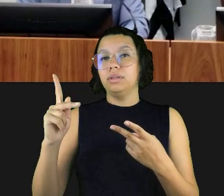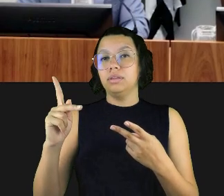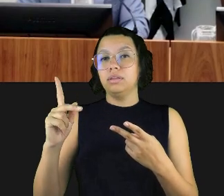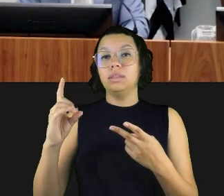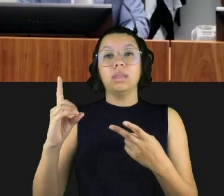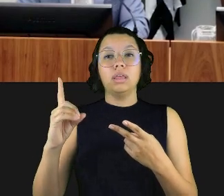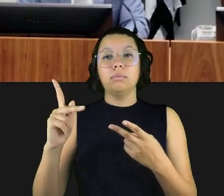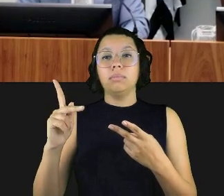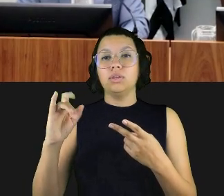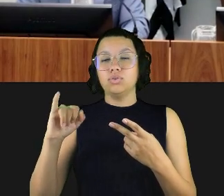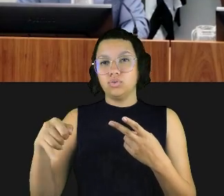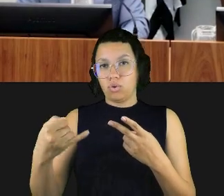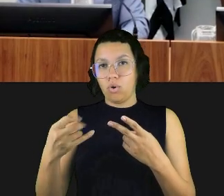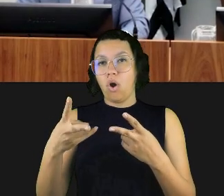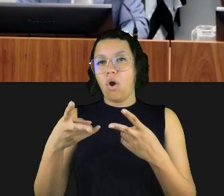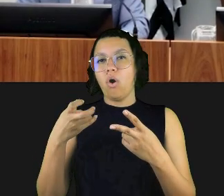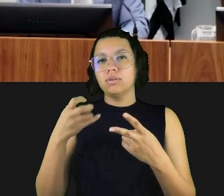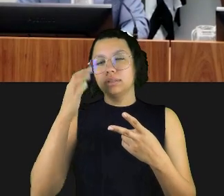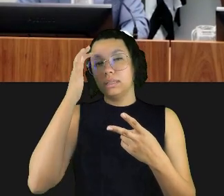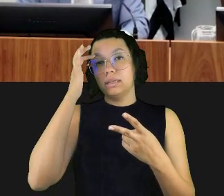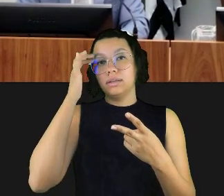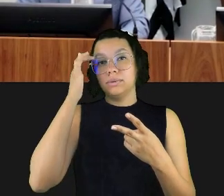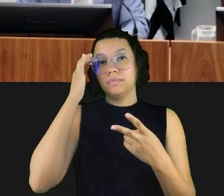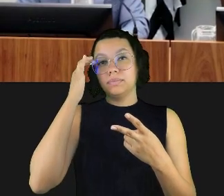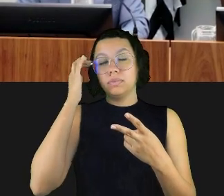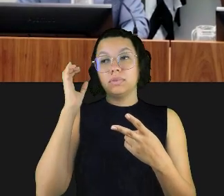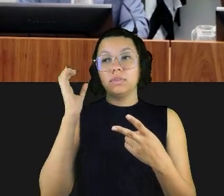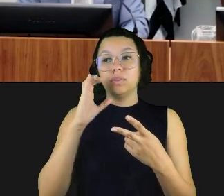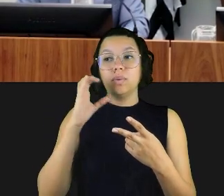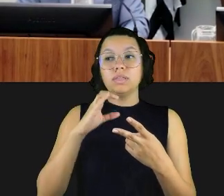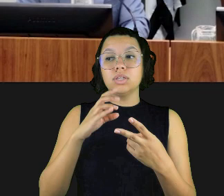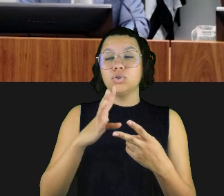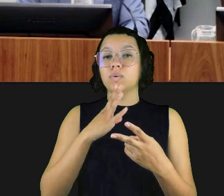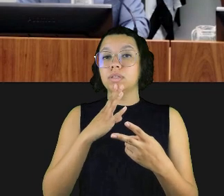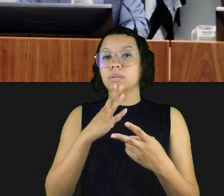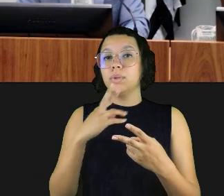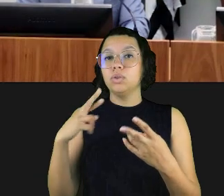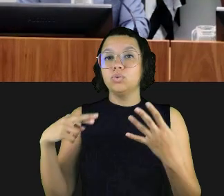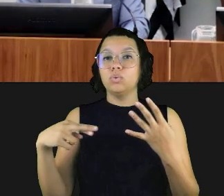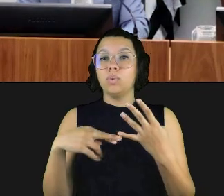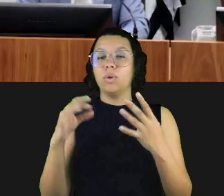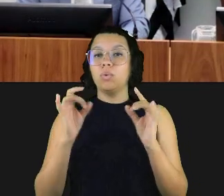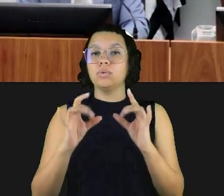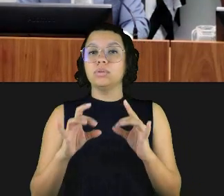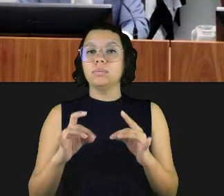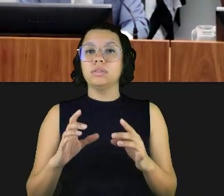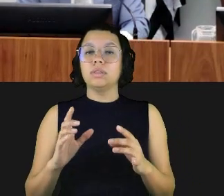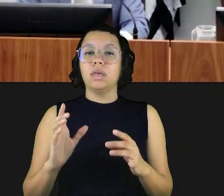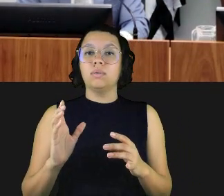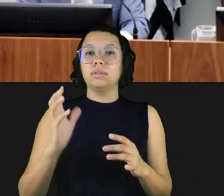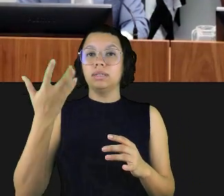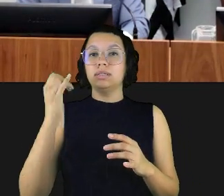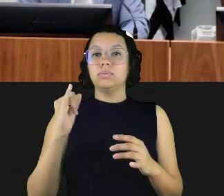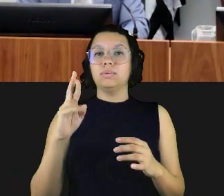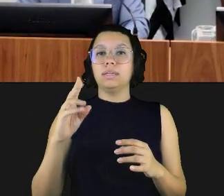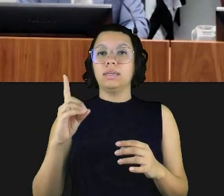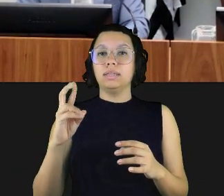recente não conhecimento do recurso especial da decisão do IRDR aqui da terceira região,